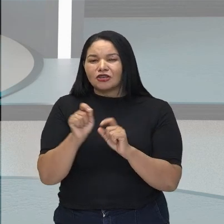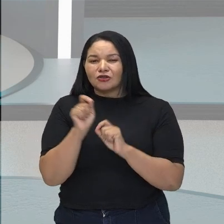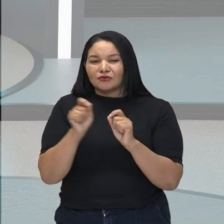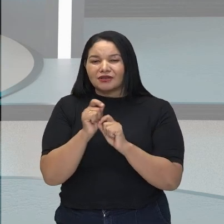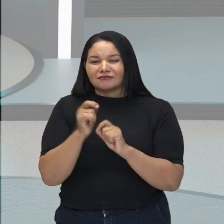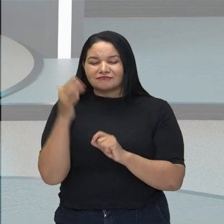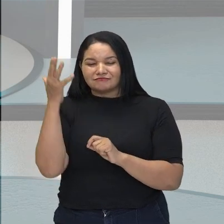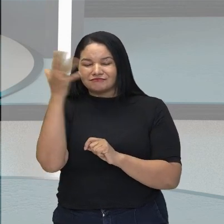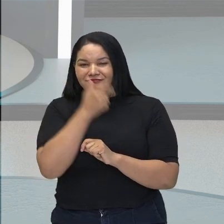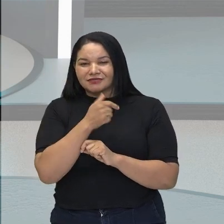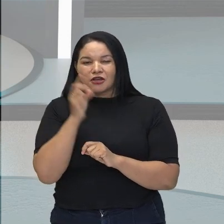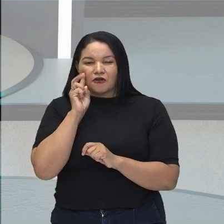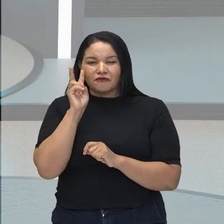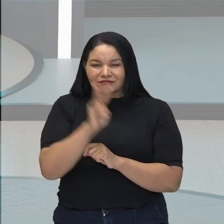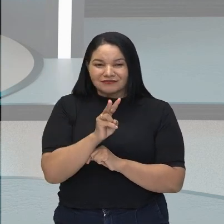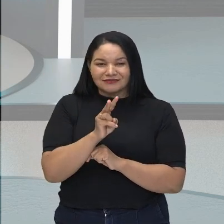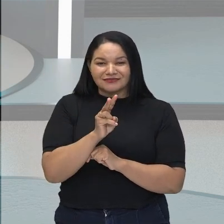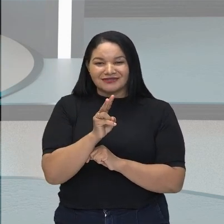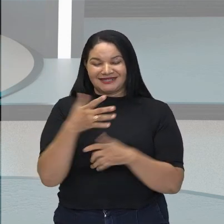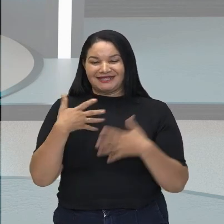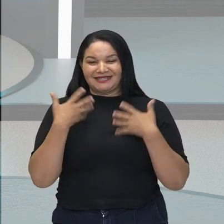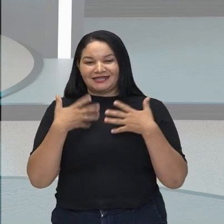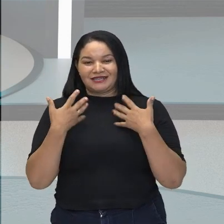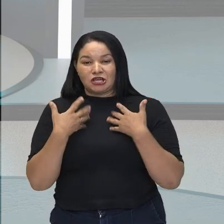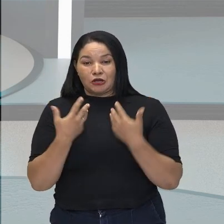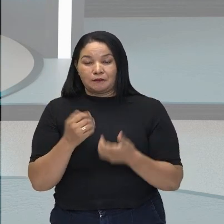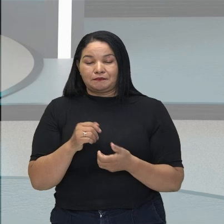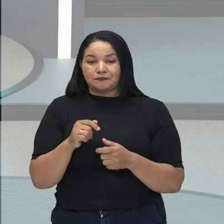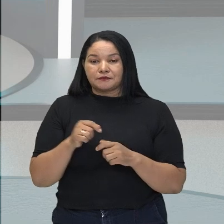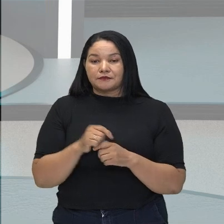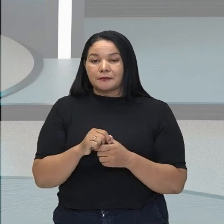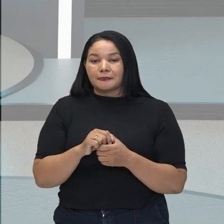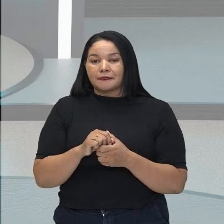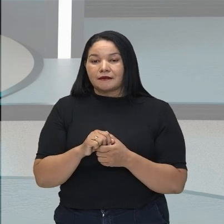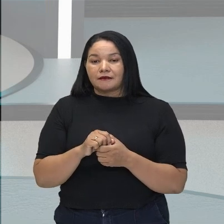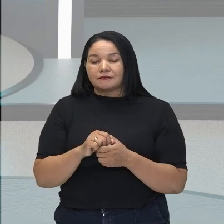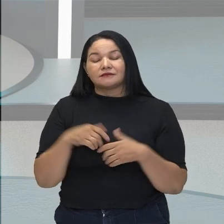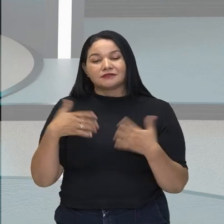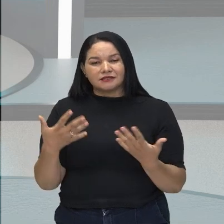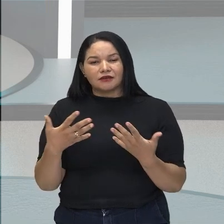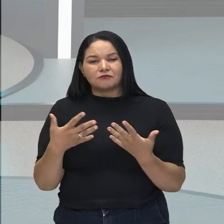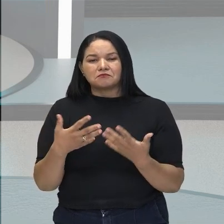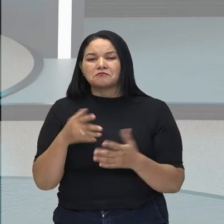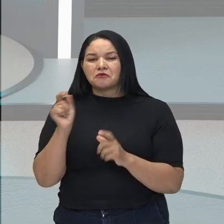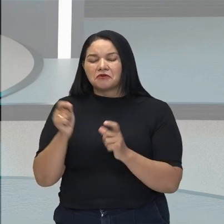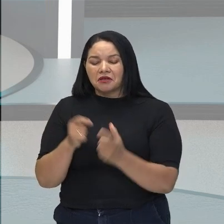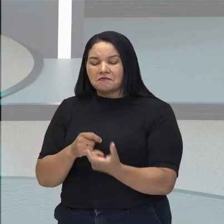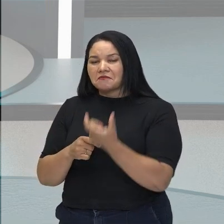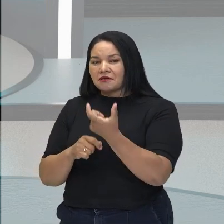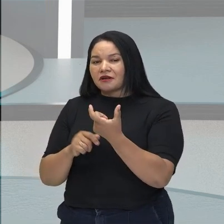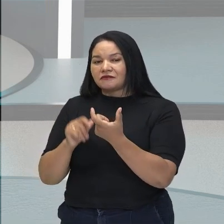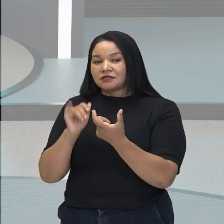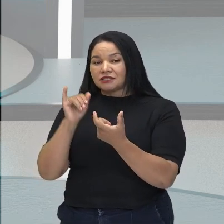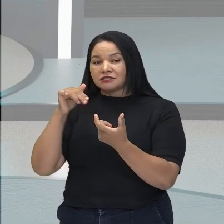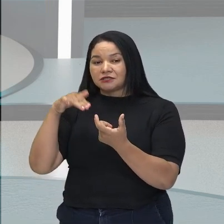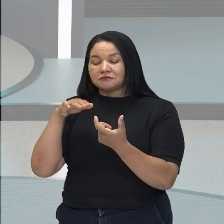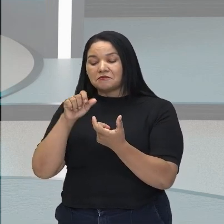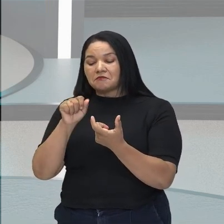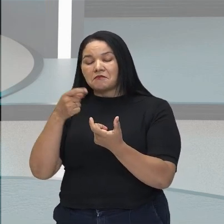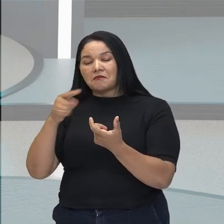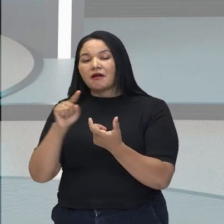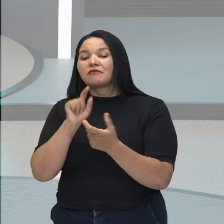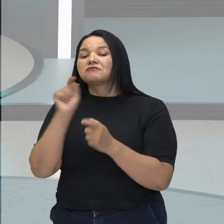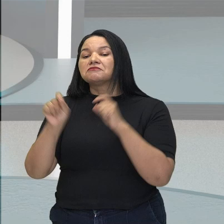alegría en la cocina. Entonces, el imán en la nevera, tá? Vamos ver em português como